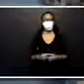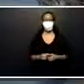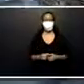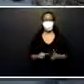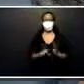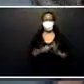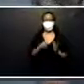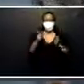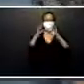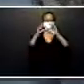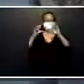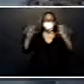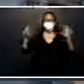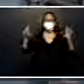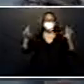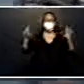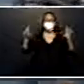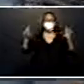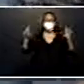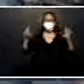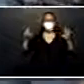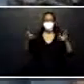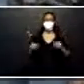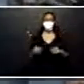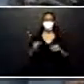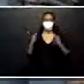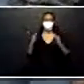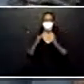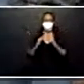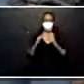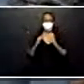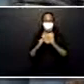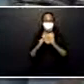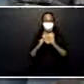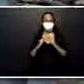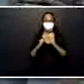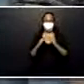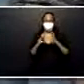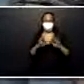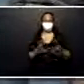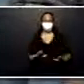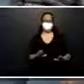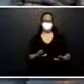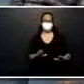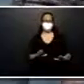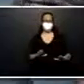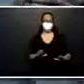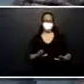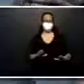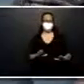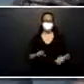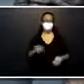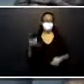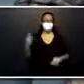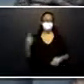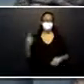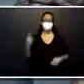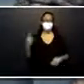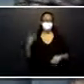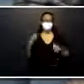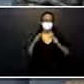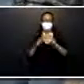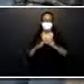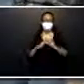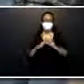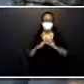parágrafo. Neste confinamento residencial forçado, muitos não sabem o que fazer. Eu, além das aulas